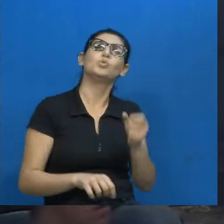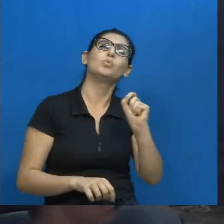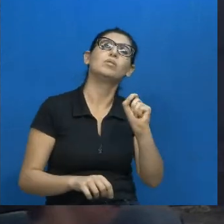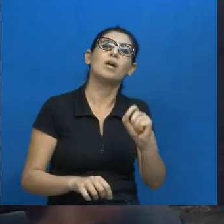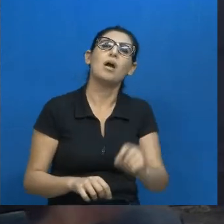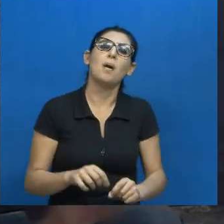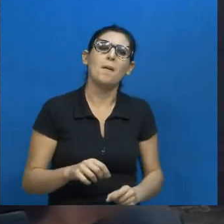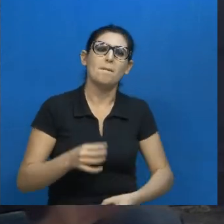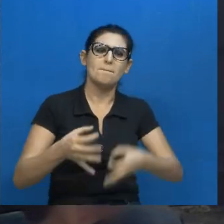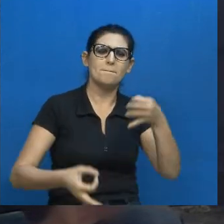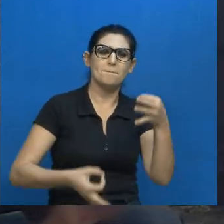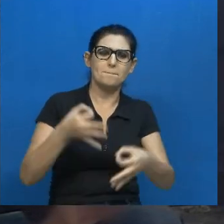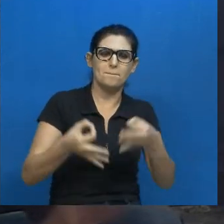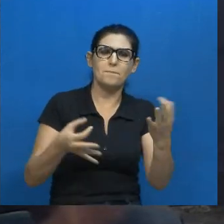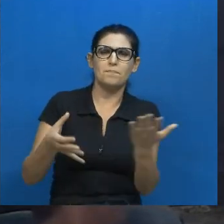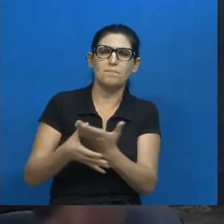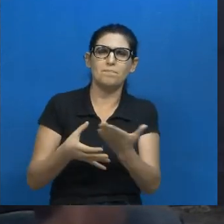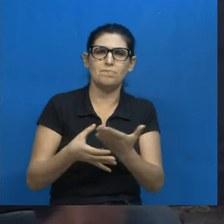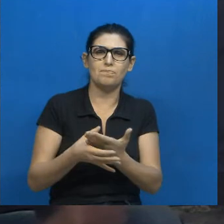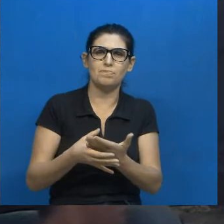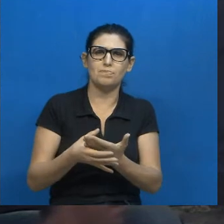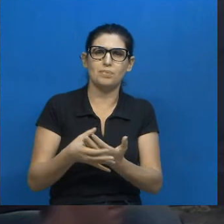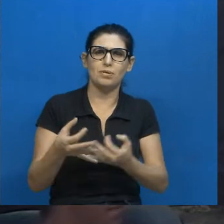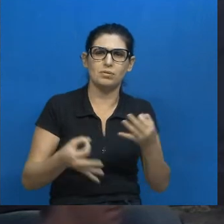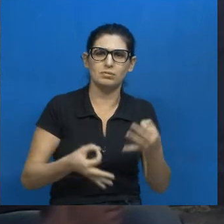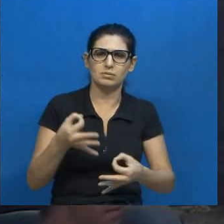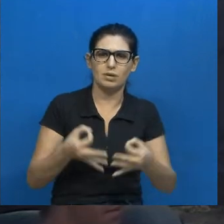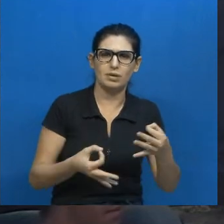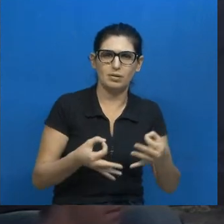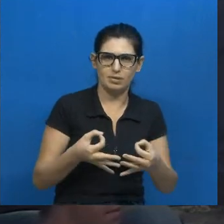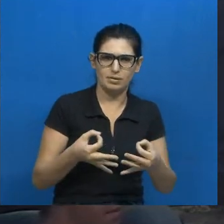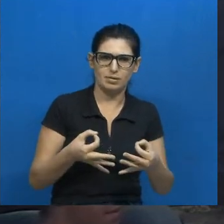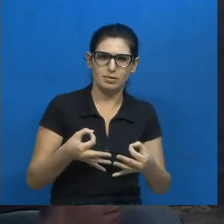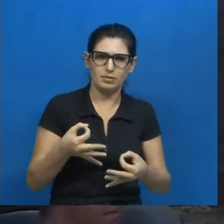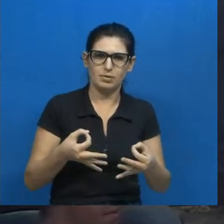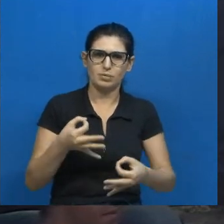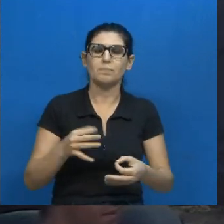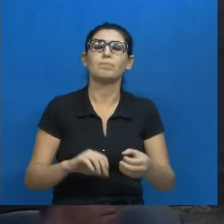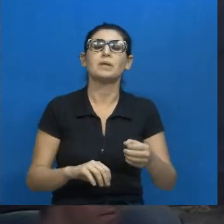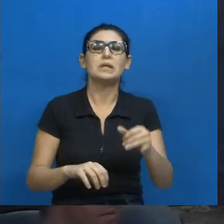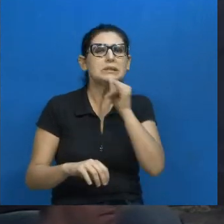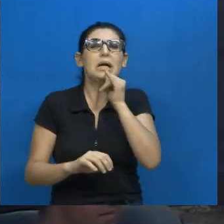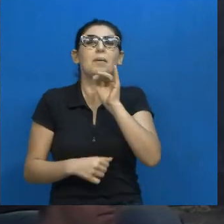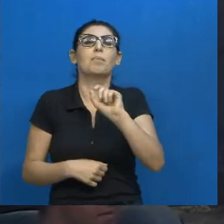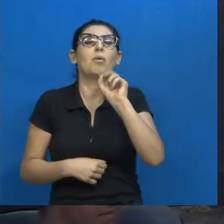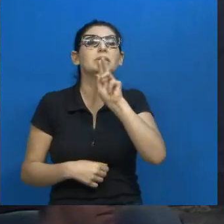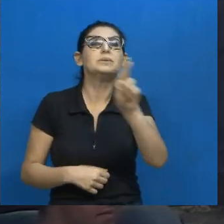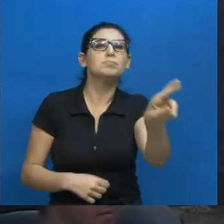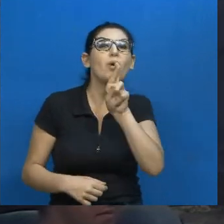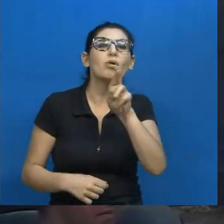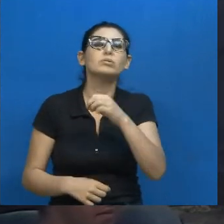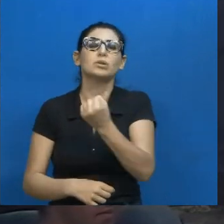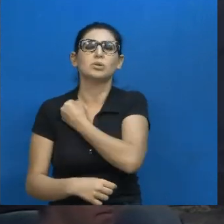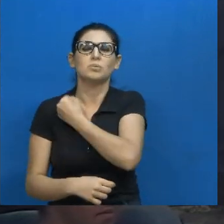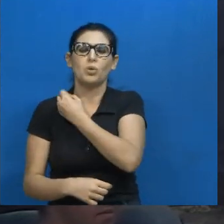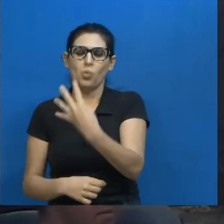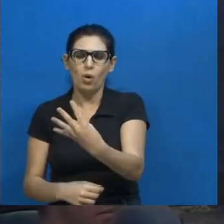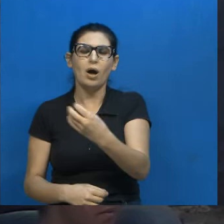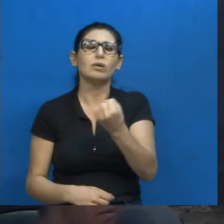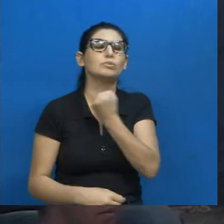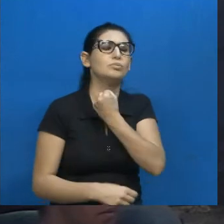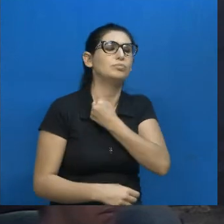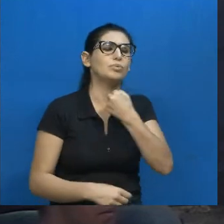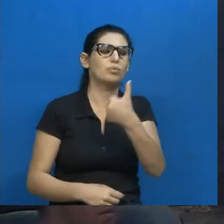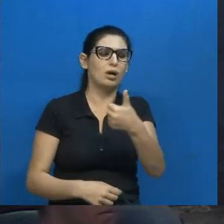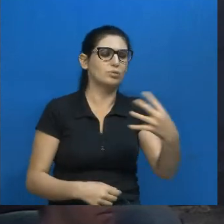público para quando da retirada dos ônibus de alguns bairros, por exemplo, o Circular 4, o Circular 14, que agora superlotou a